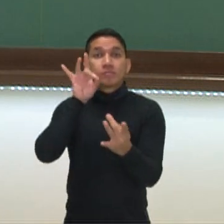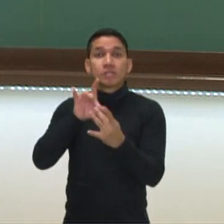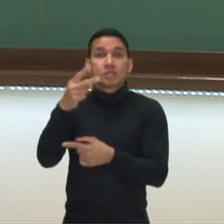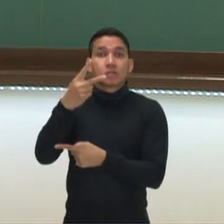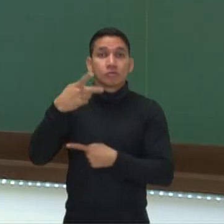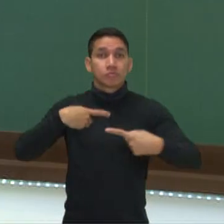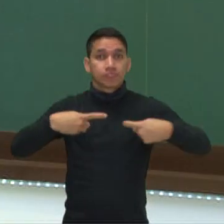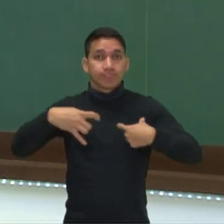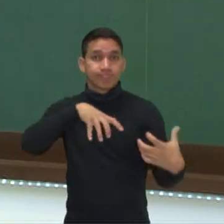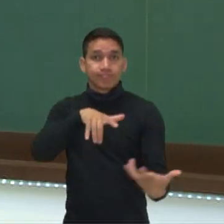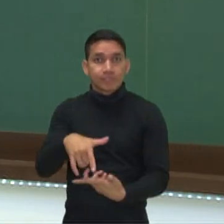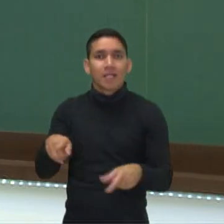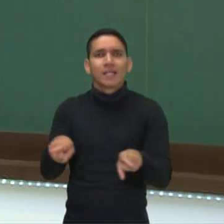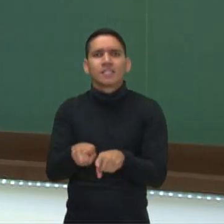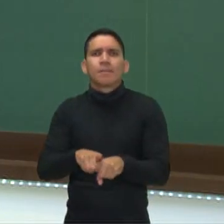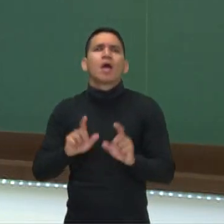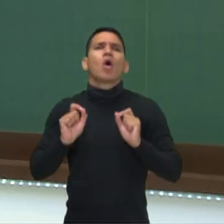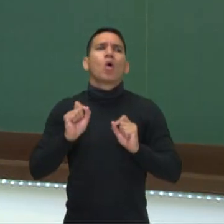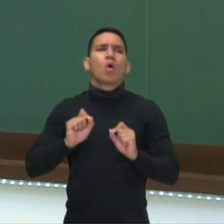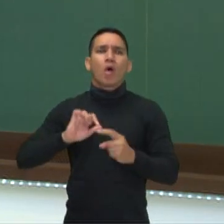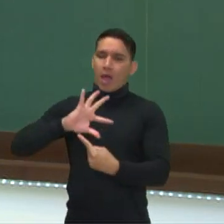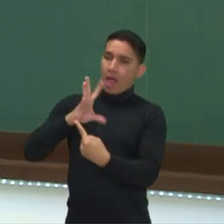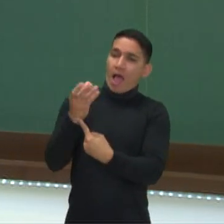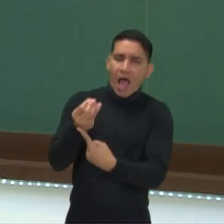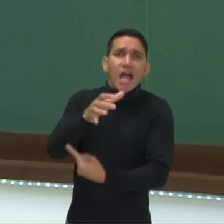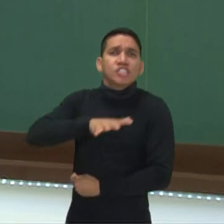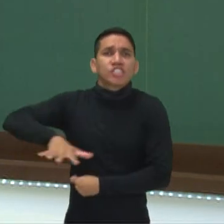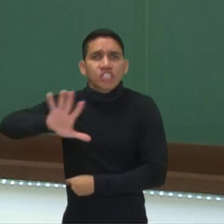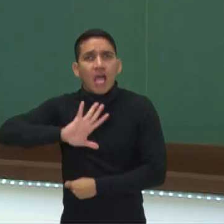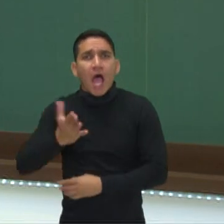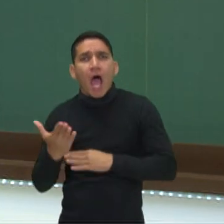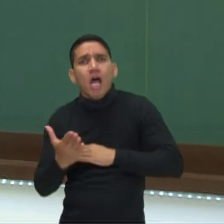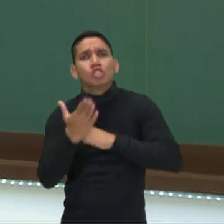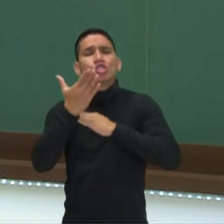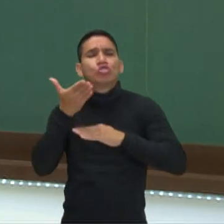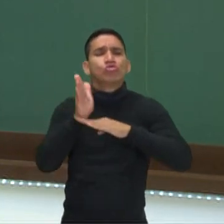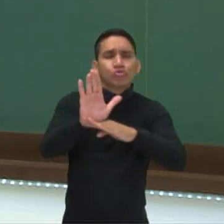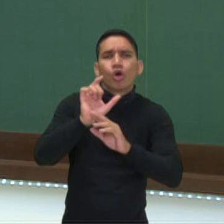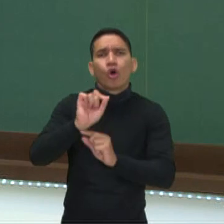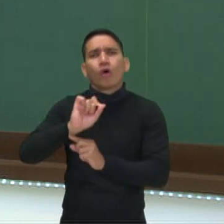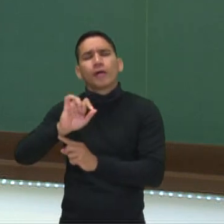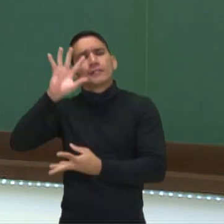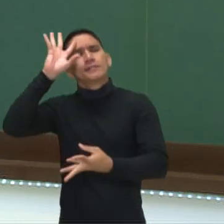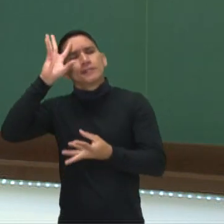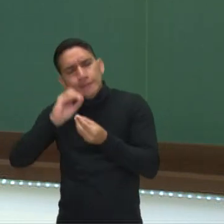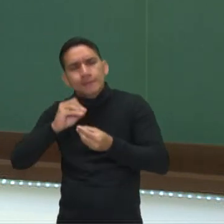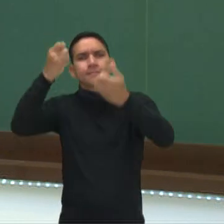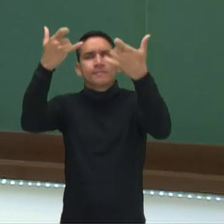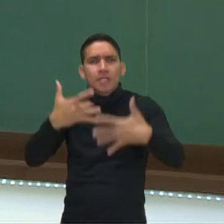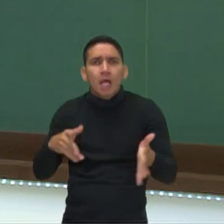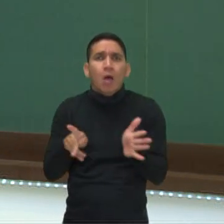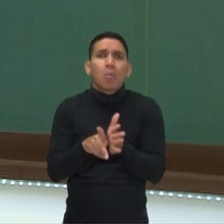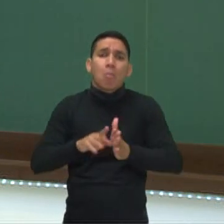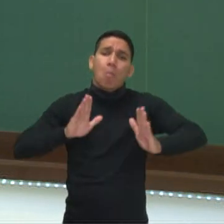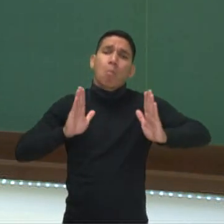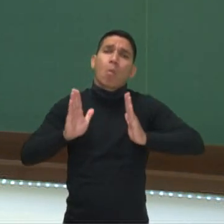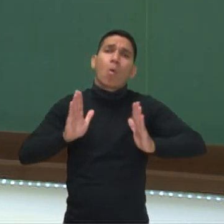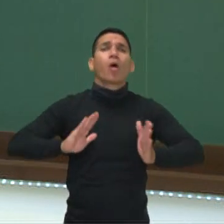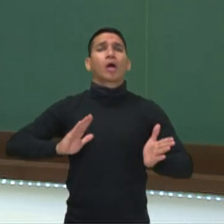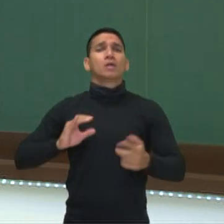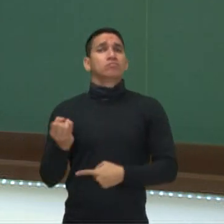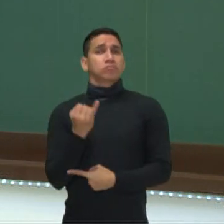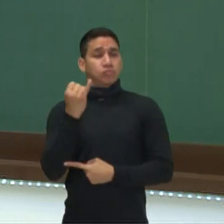Mundial. E as artes em geral, elas ajudam a explicar momentos históricos importantes, não seria diferente no caso da guerra.